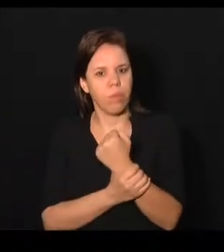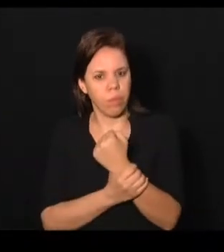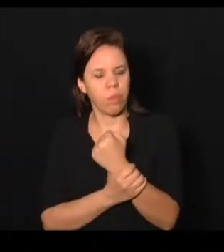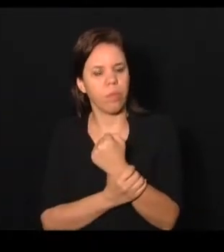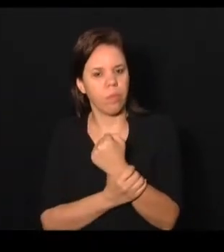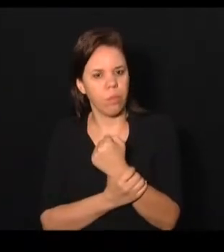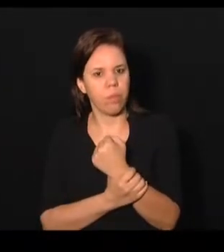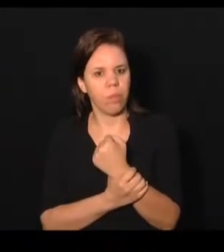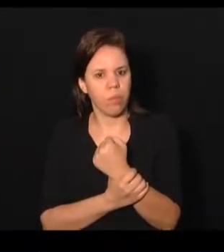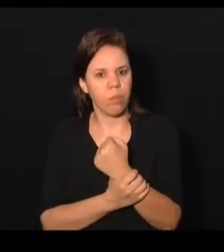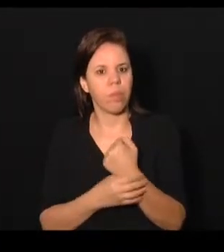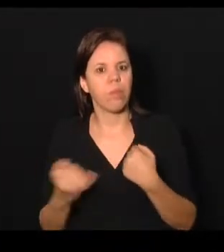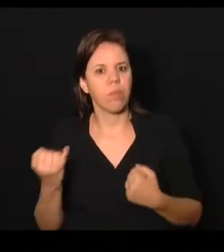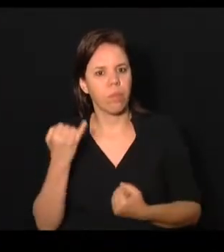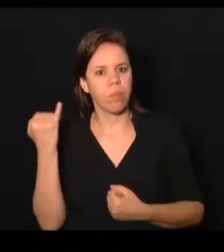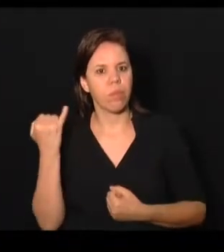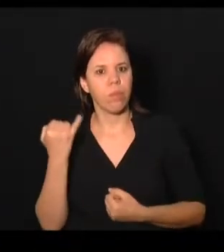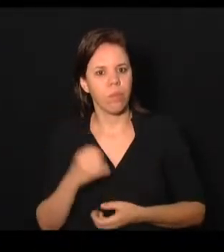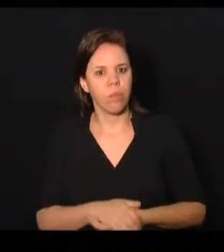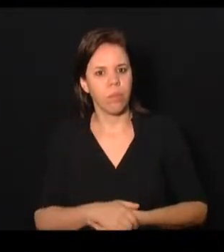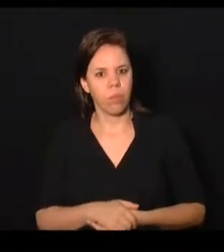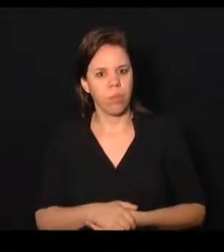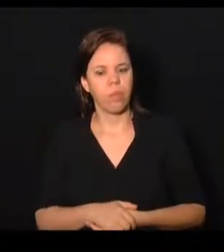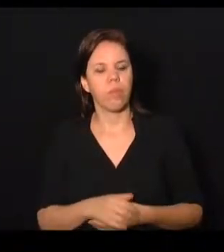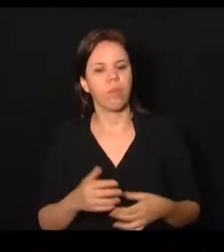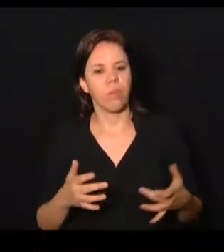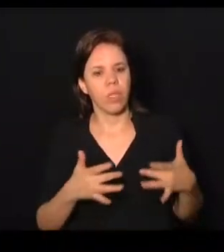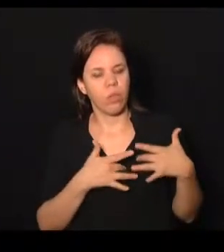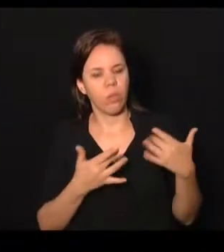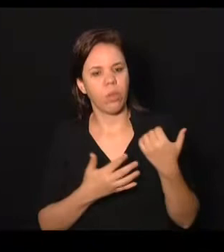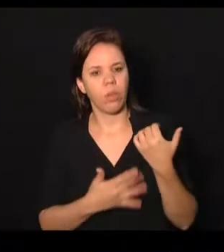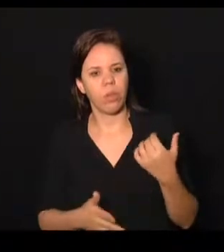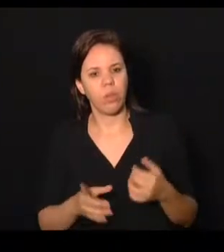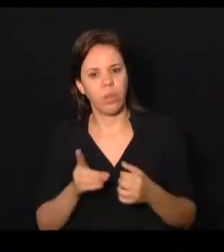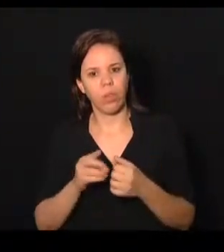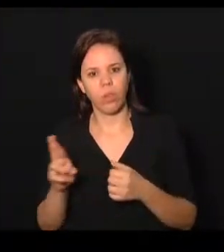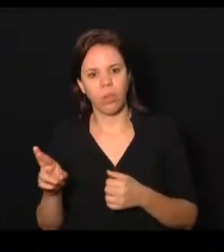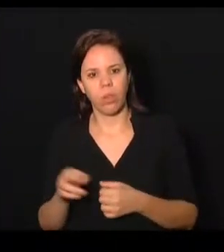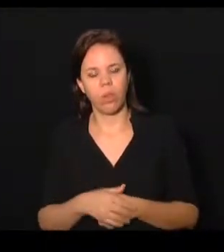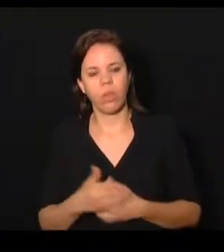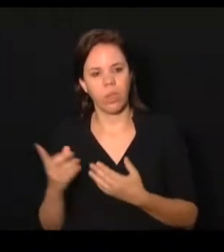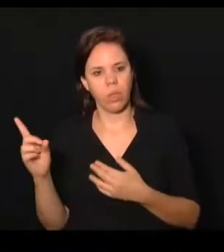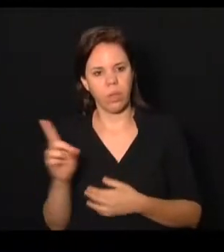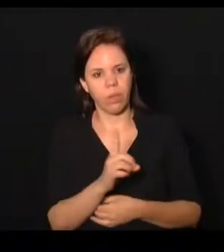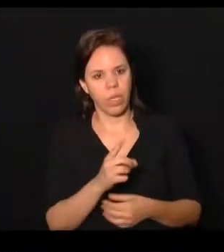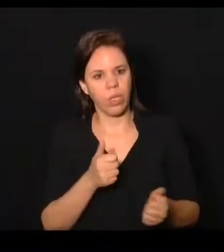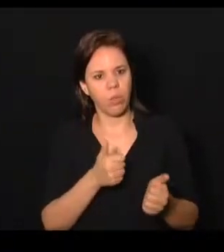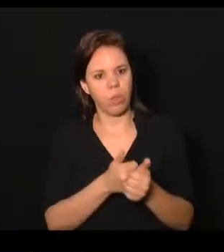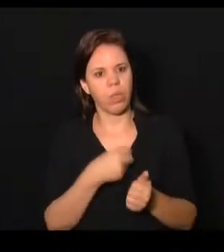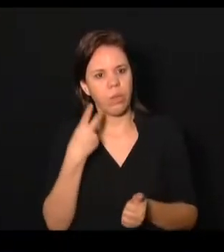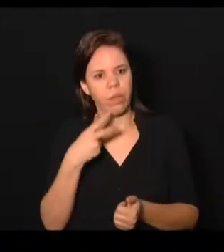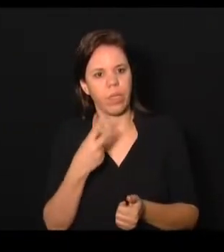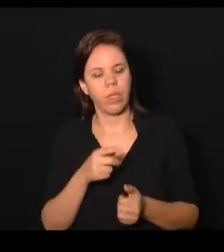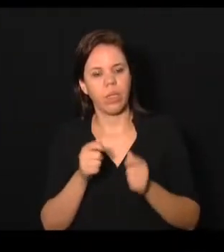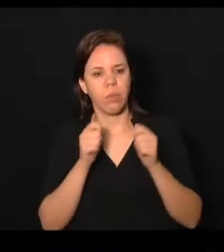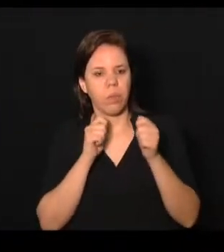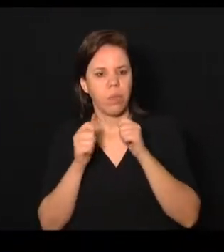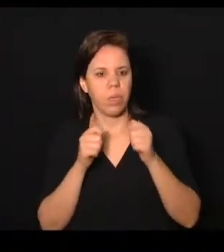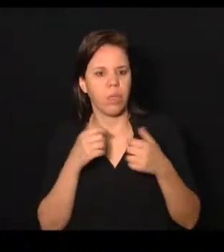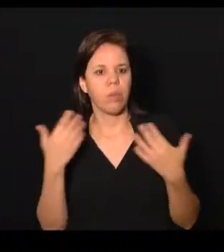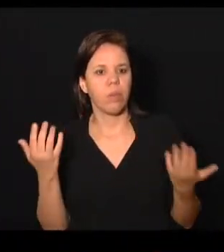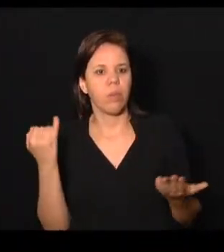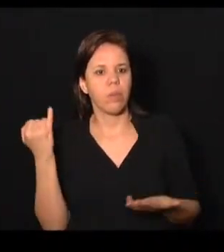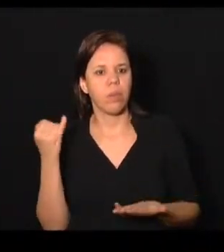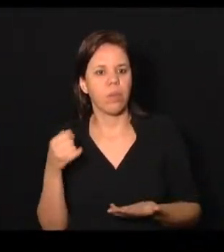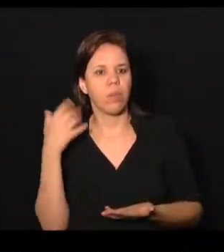palavra da importância da doação de sangue. E a doutora está aqui também, veio acompanhar o vereador na entrevista. Qual a importância